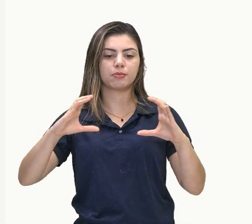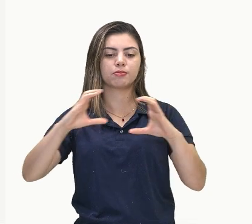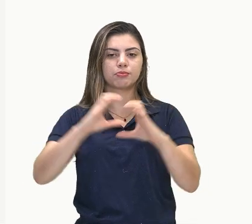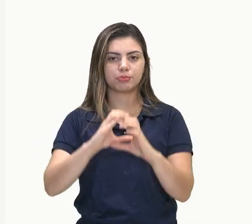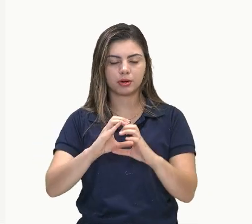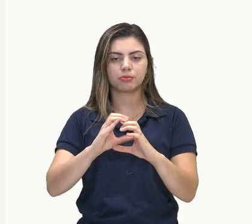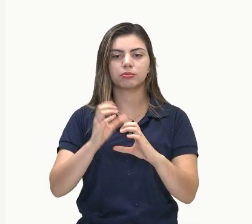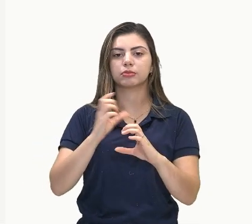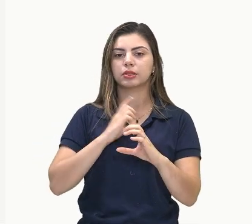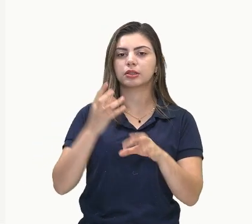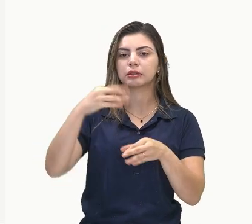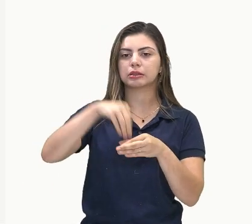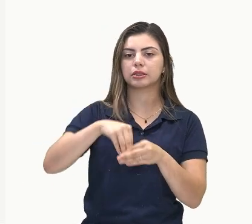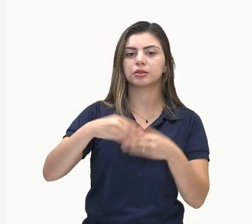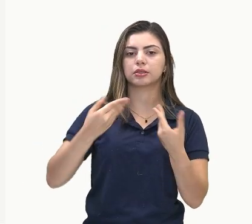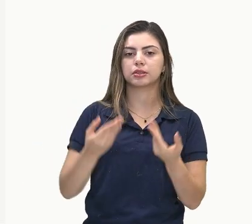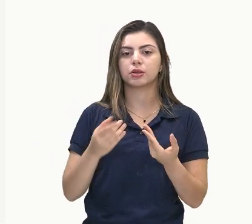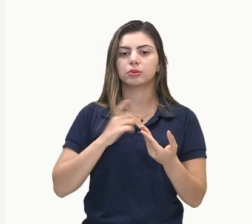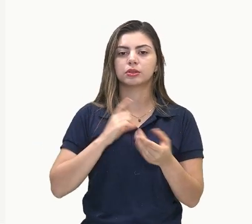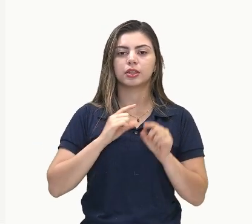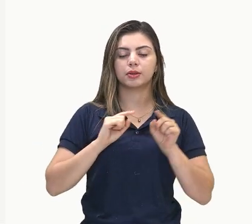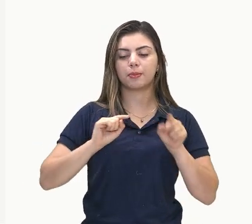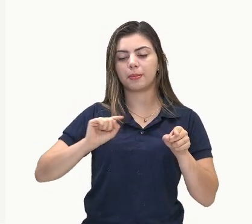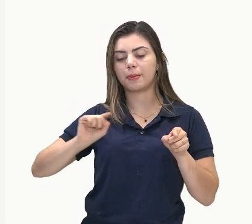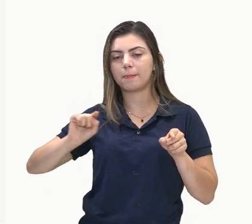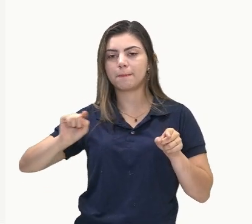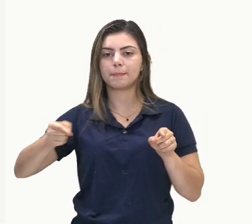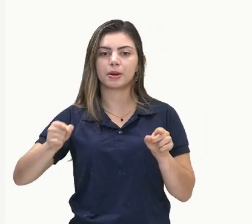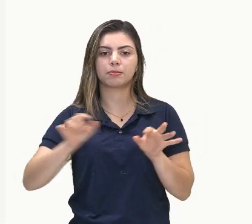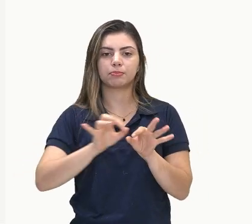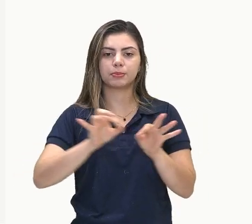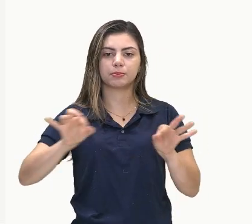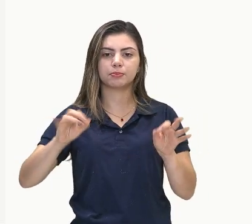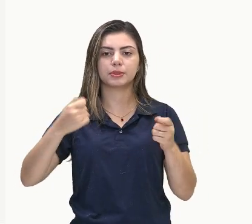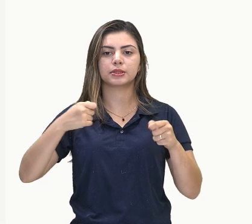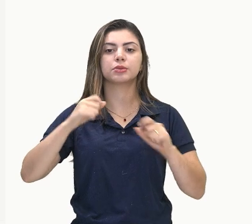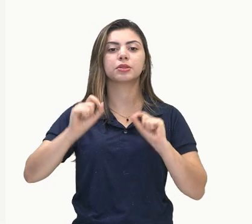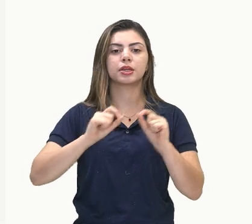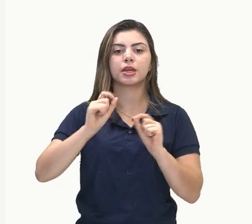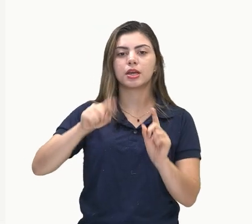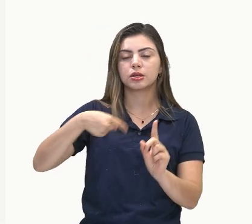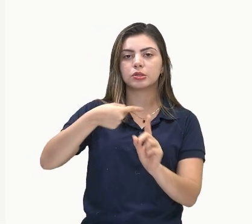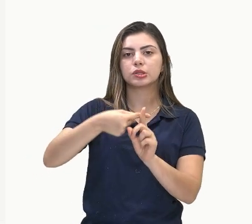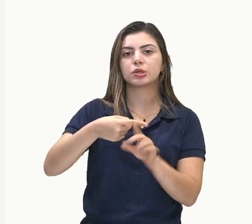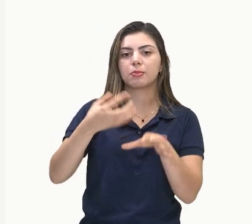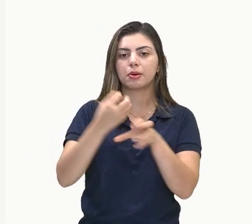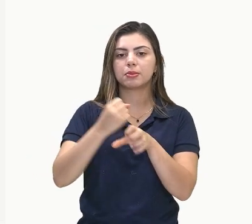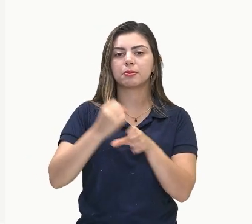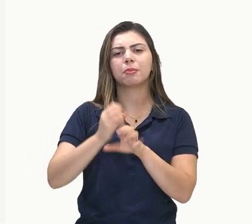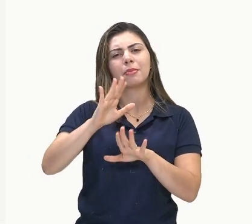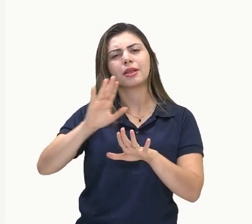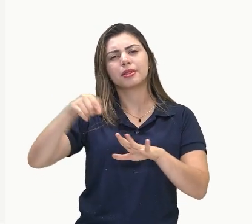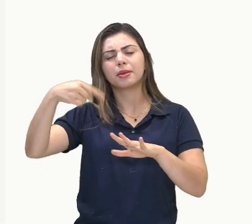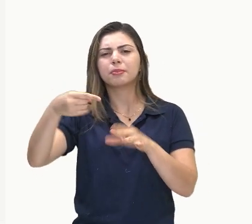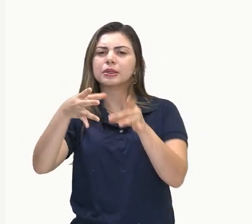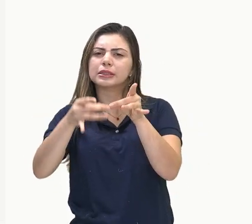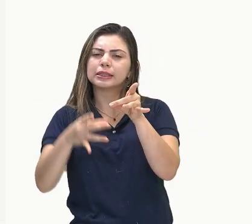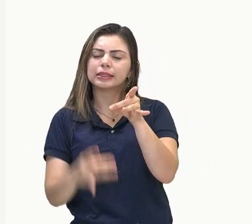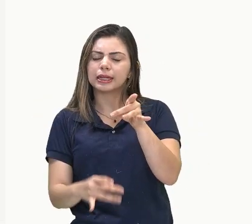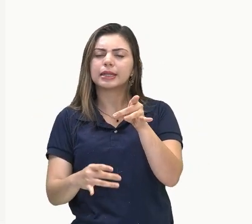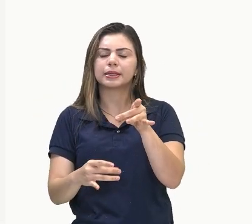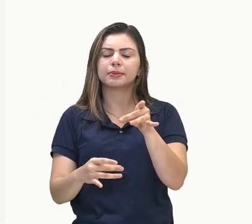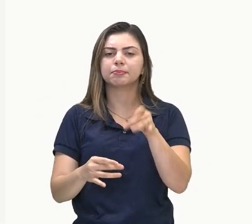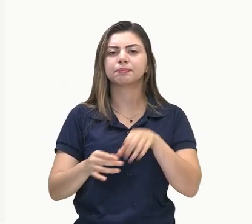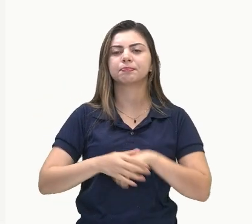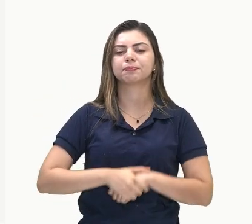que a distância entre os centros das duas circunferências seja equivalente à soma das medidas. Isso daí é uma cena que vocês vão ver com mais detalhe em